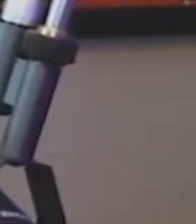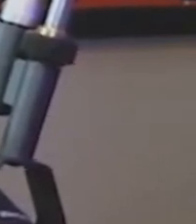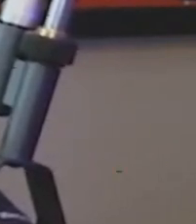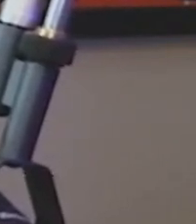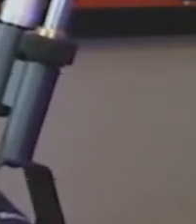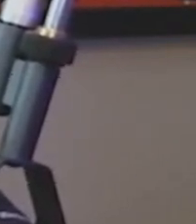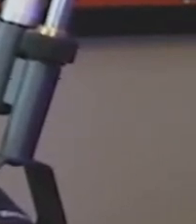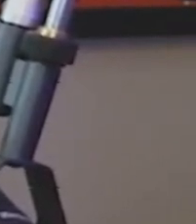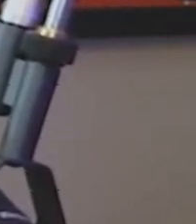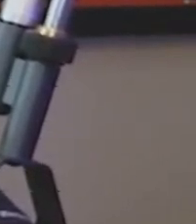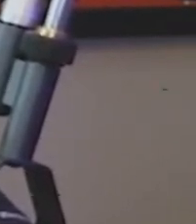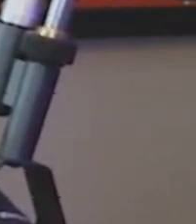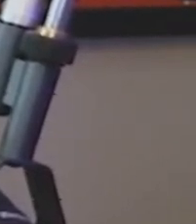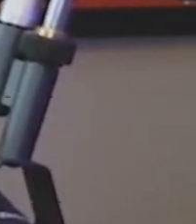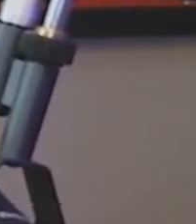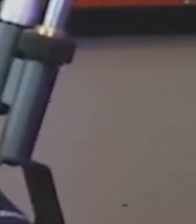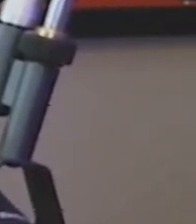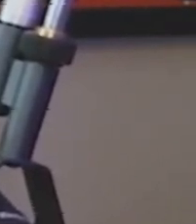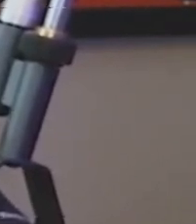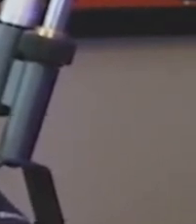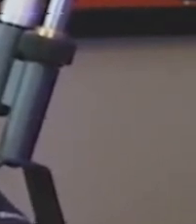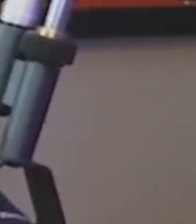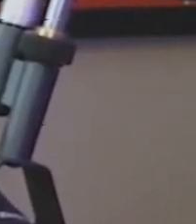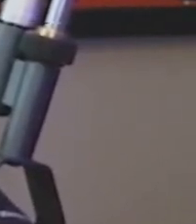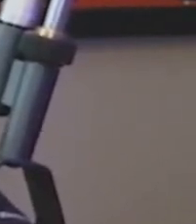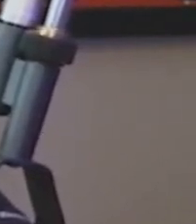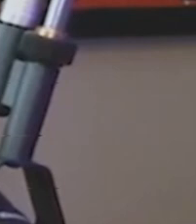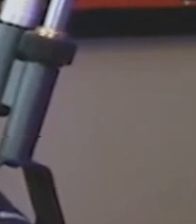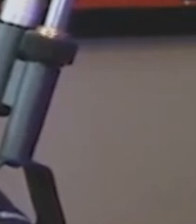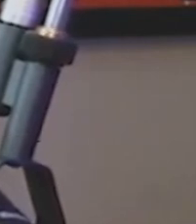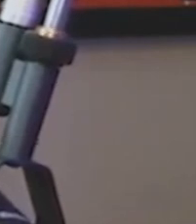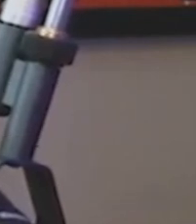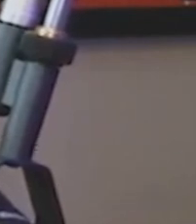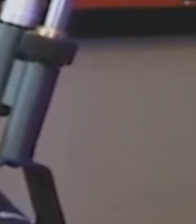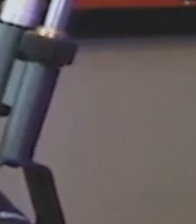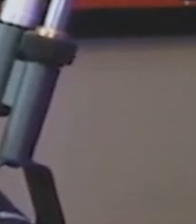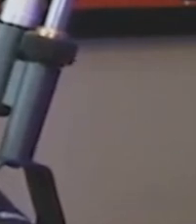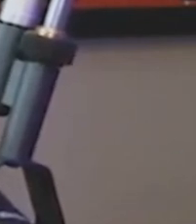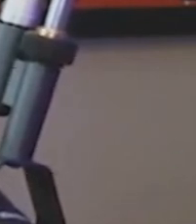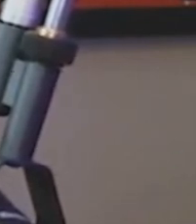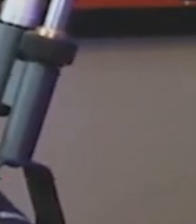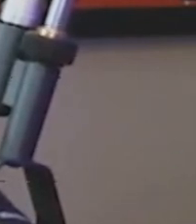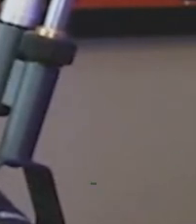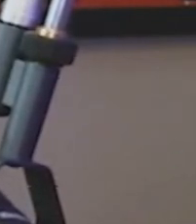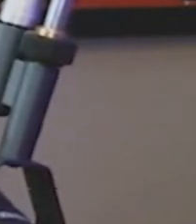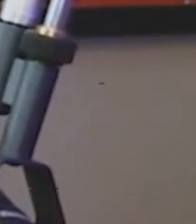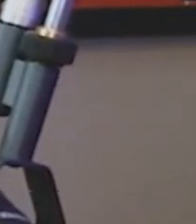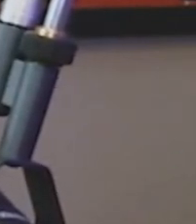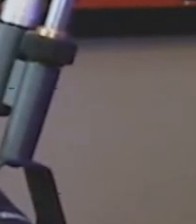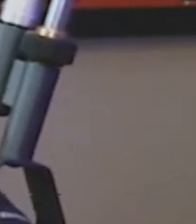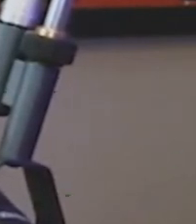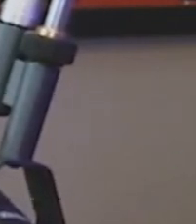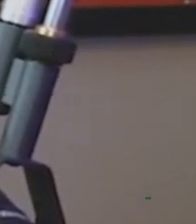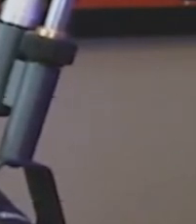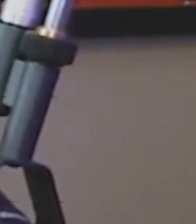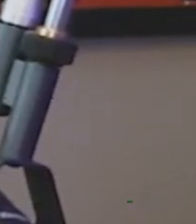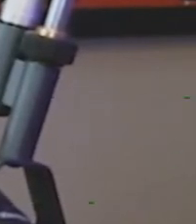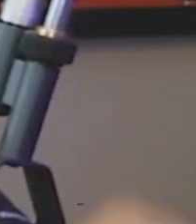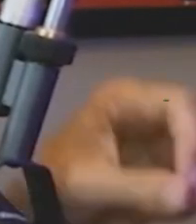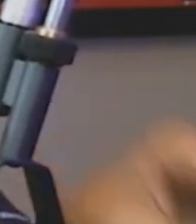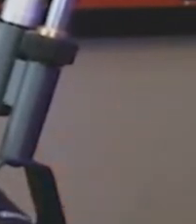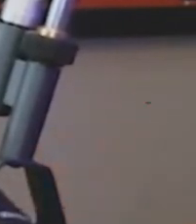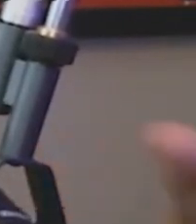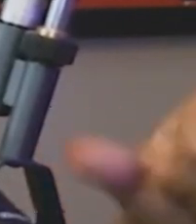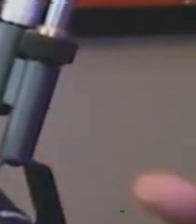eu desejo a morte, boto o olho, torço quando eles morrem e vibro quando eles morrem. Quando morreu o Reagan, eu festejei. Quando morreu o Médici, eu festejei. Quando morreu a Margaret Thatcher, eu